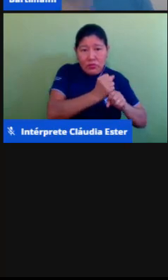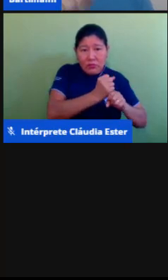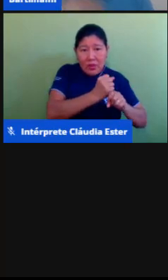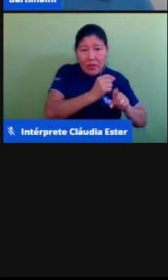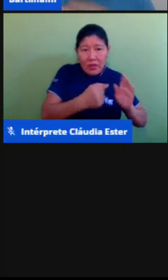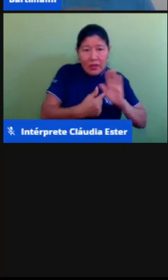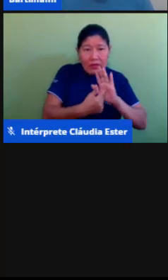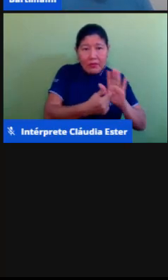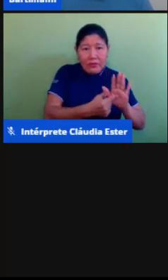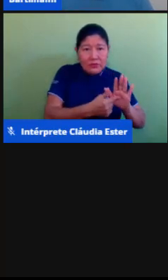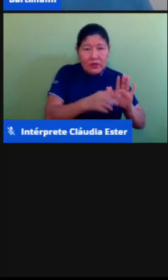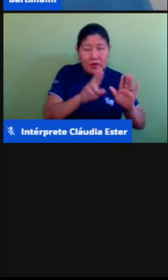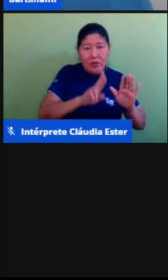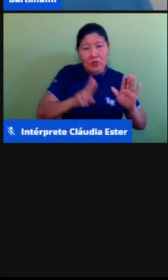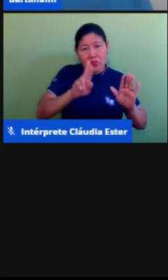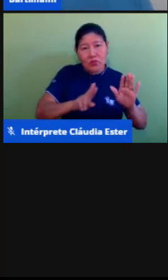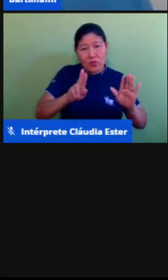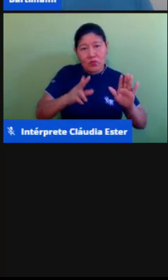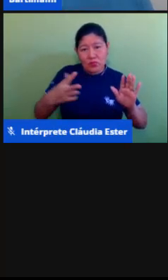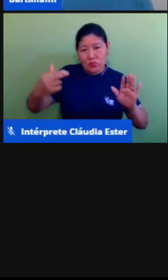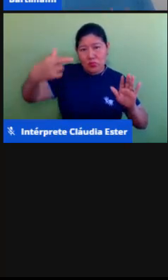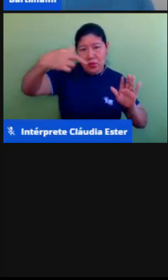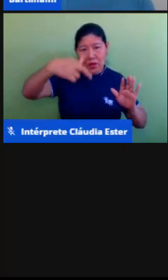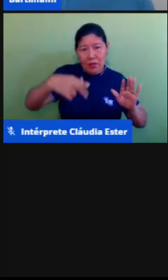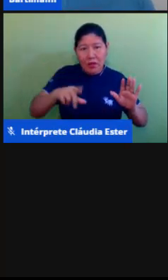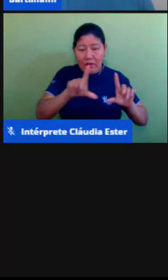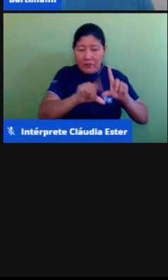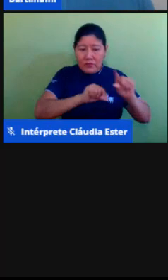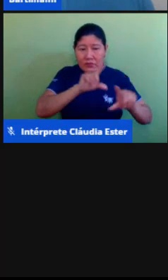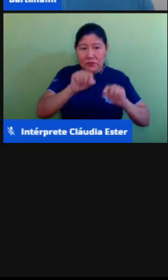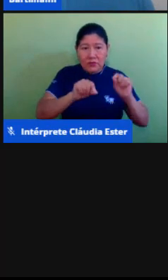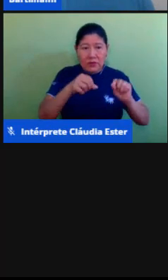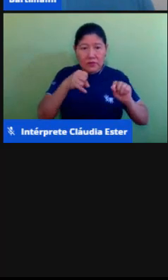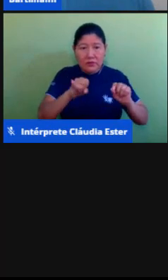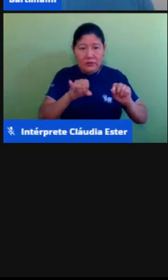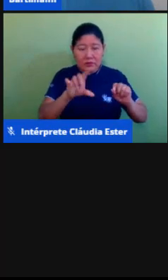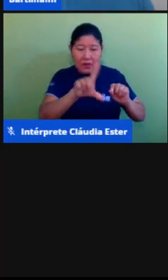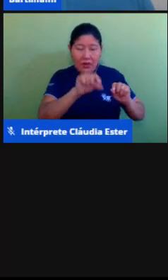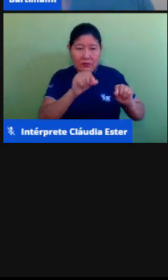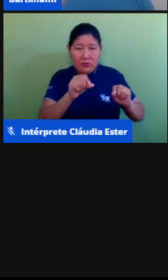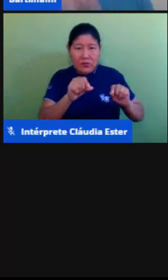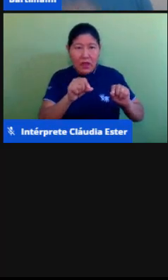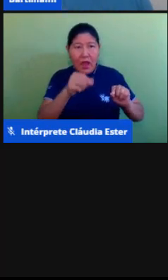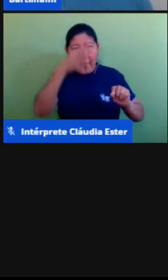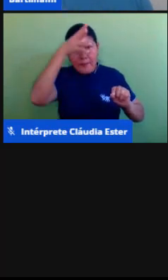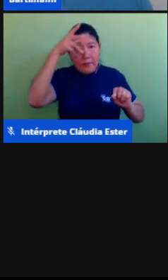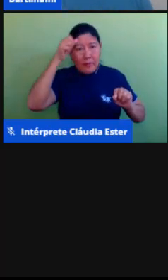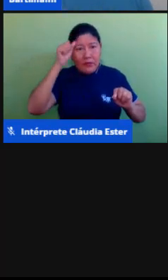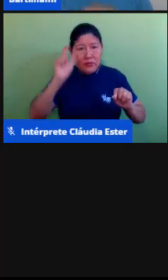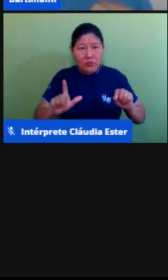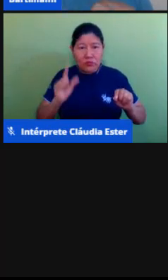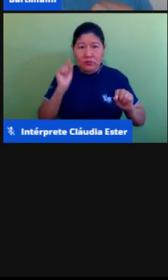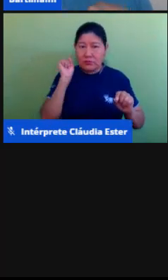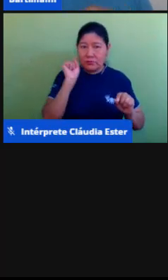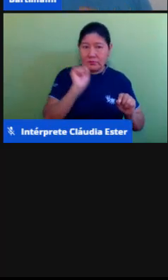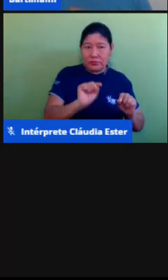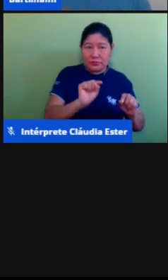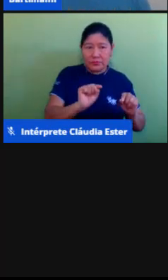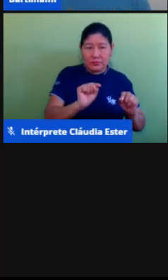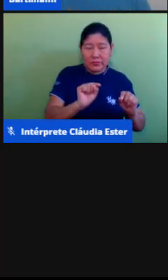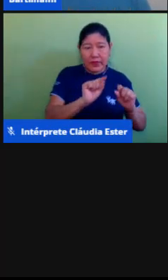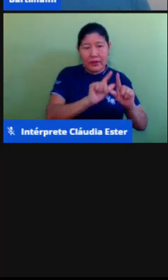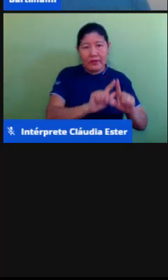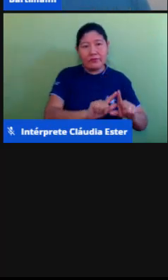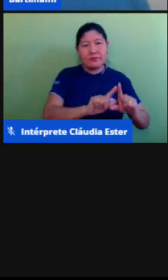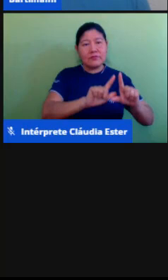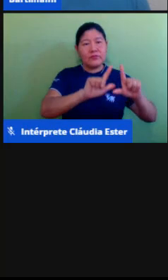recorte territorial que você definiu. Se você colocar ali que você vai trabalhar com Mato Grosso do Sul, quando você clicar em estatística, ele vai trazer todas